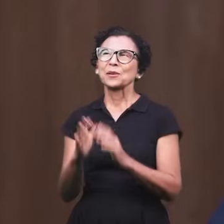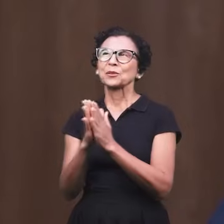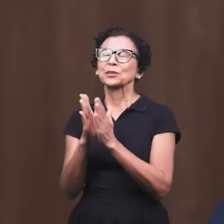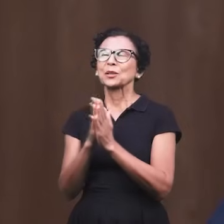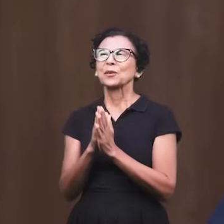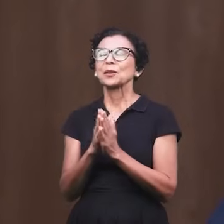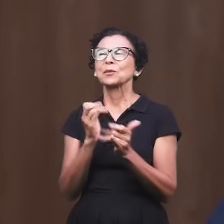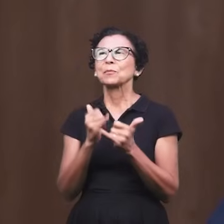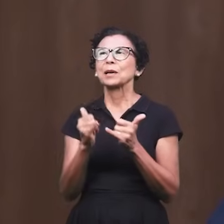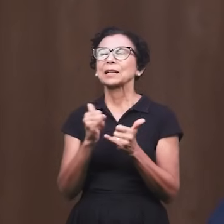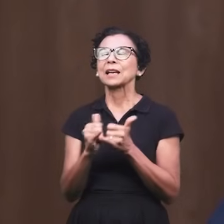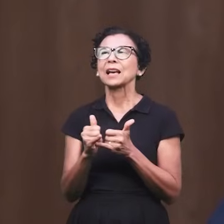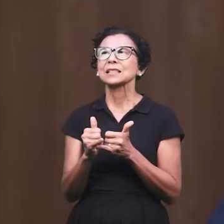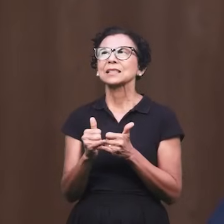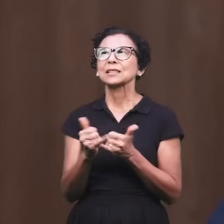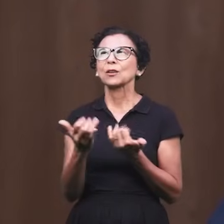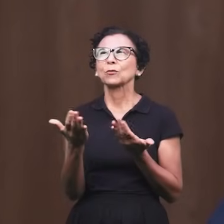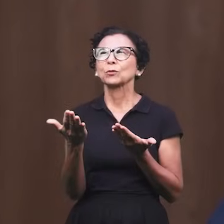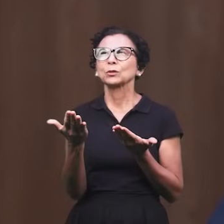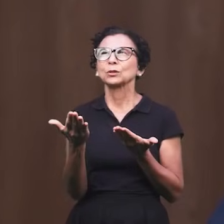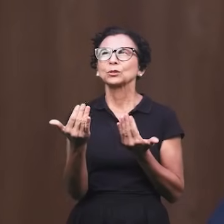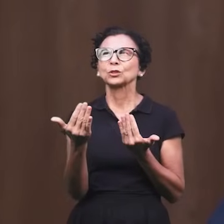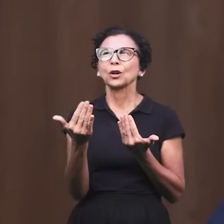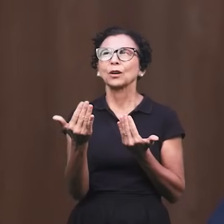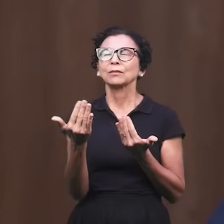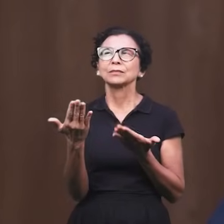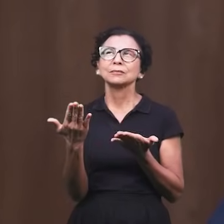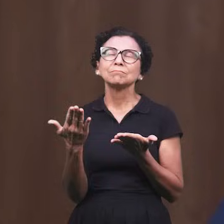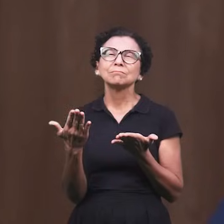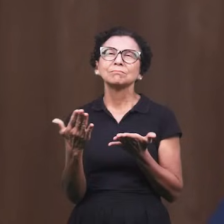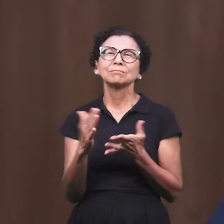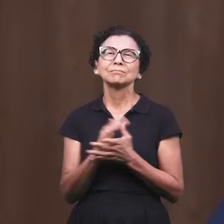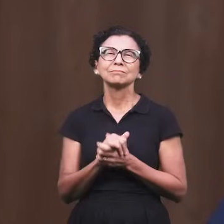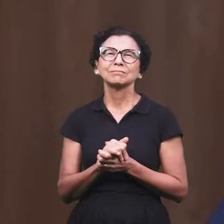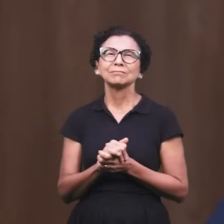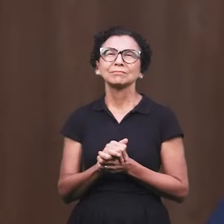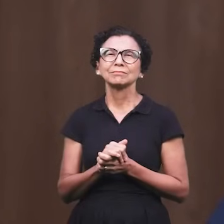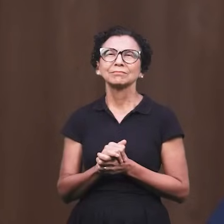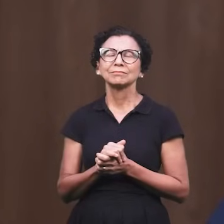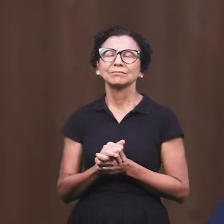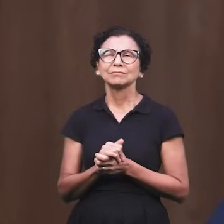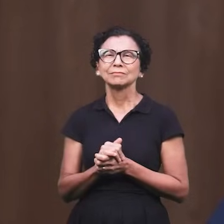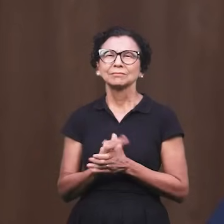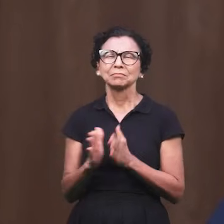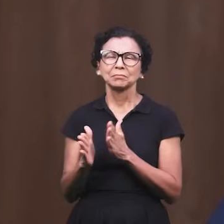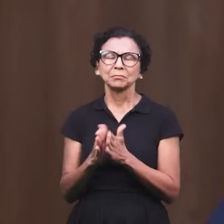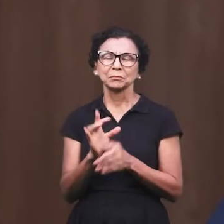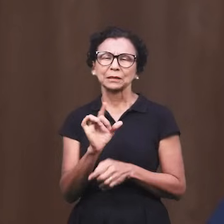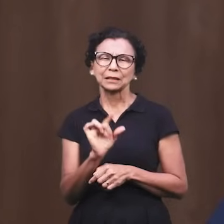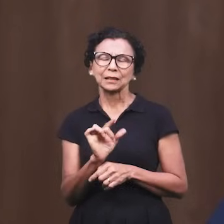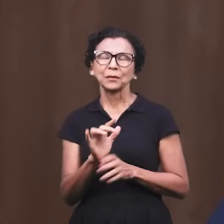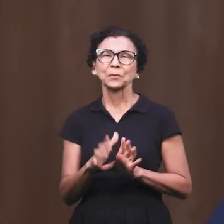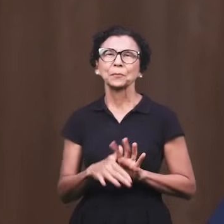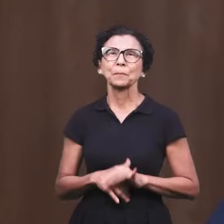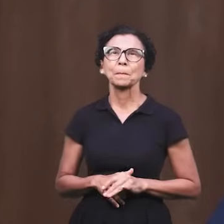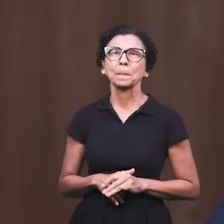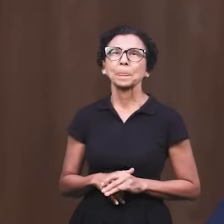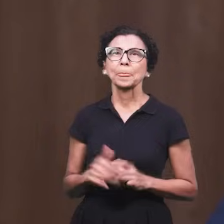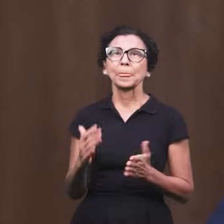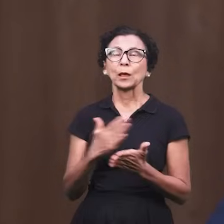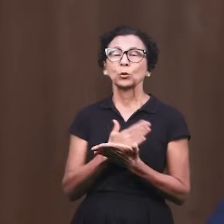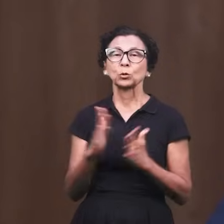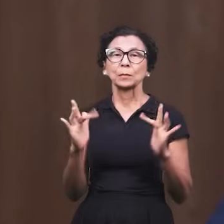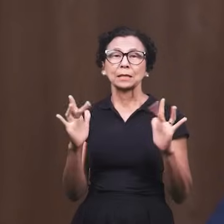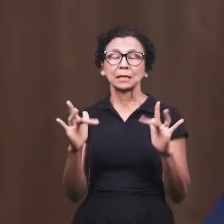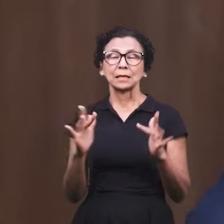ontem. E nesse período que eu comecei a namorar, meu pastor